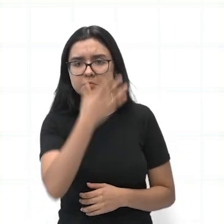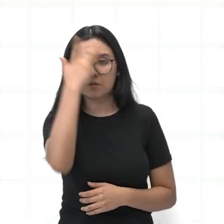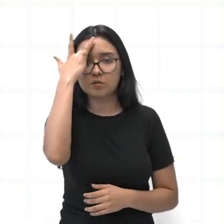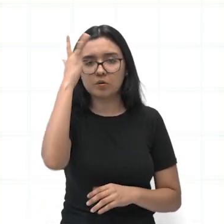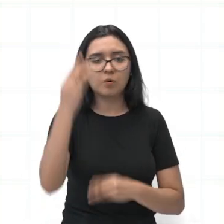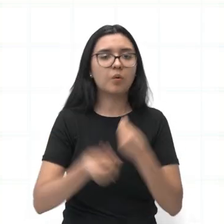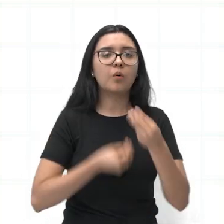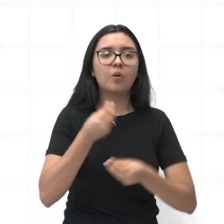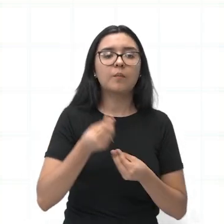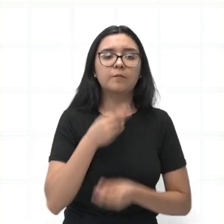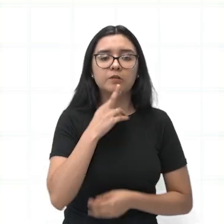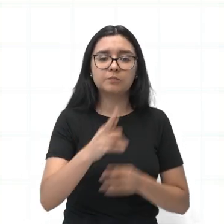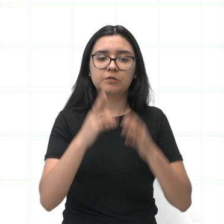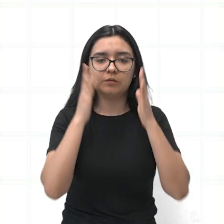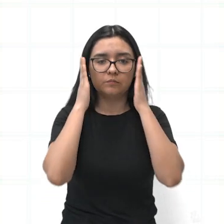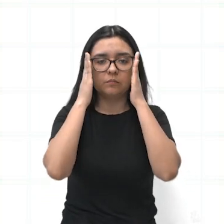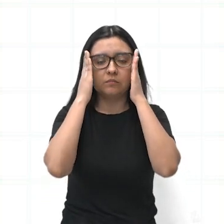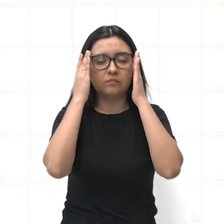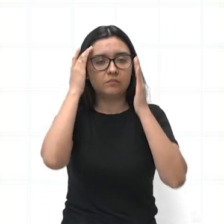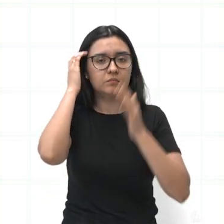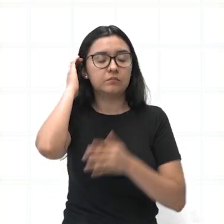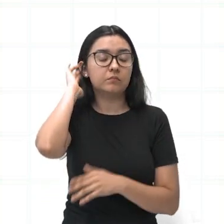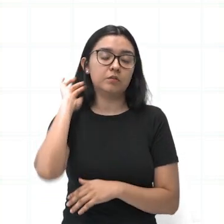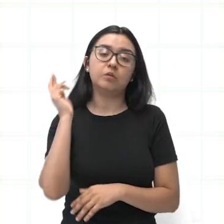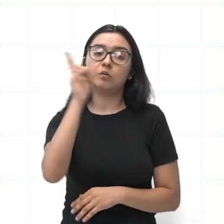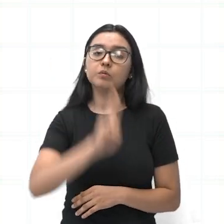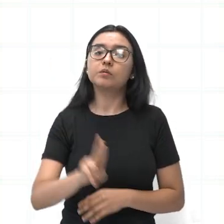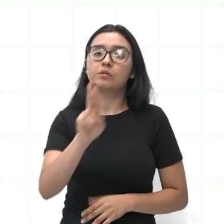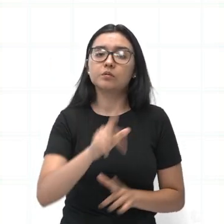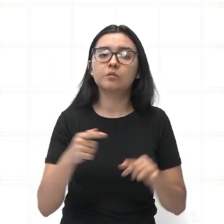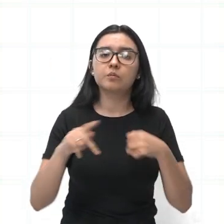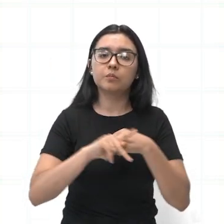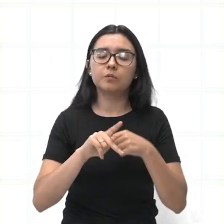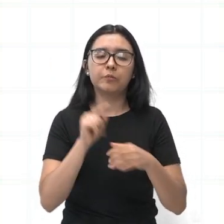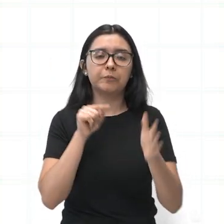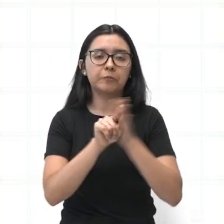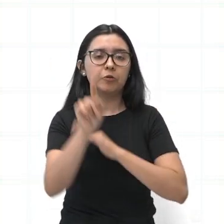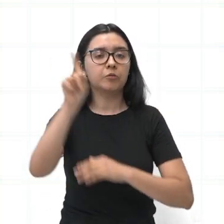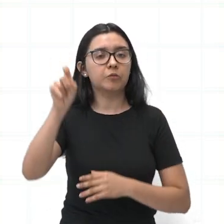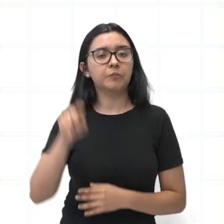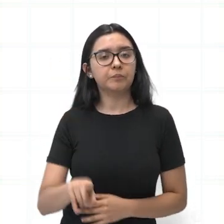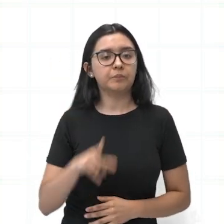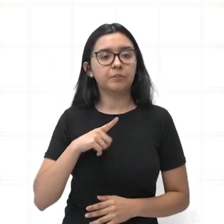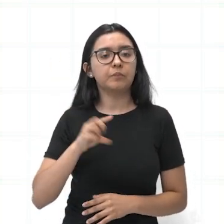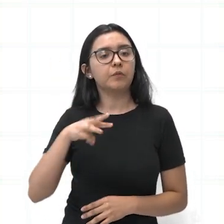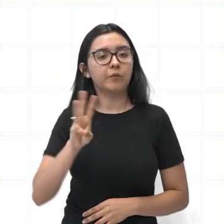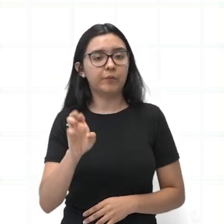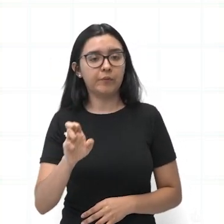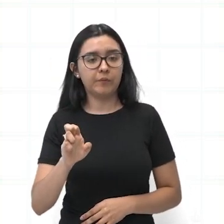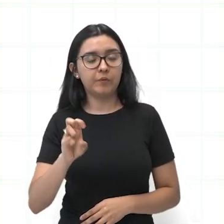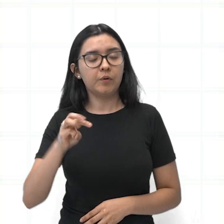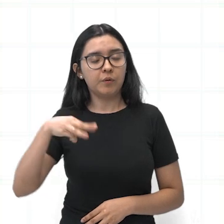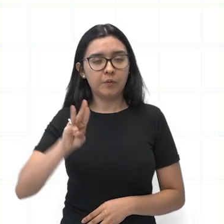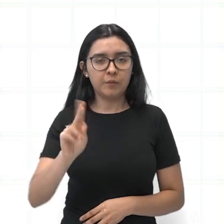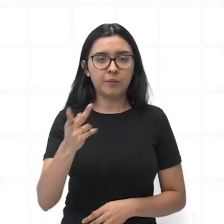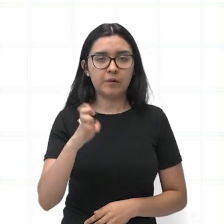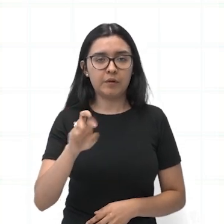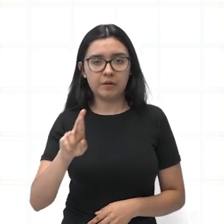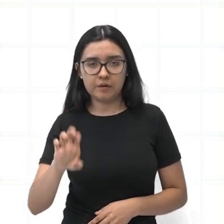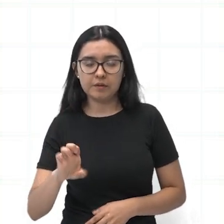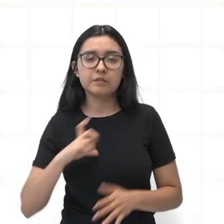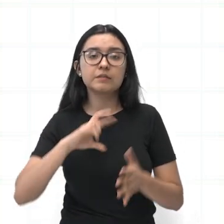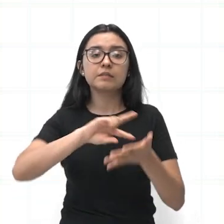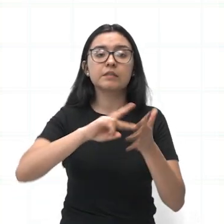vou fazer, tá? Eu estou usando mais uma vez o pronome interrogativo where. Where